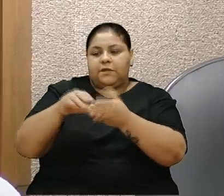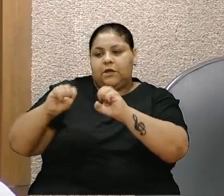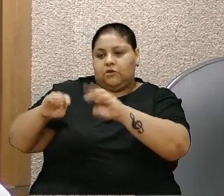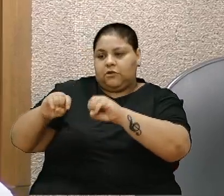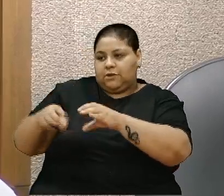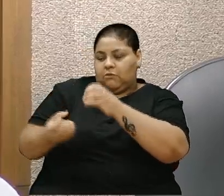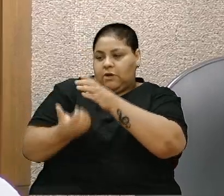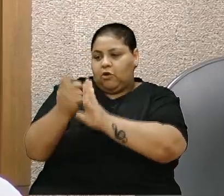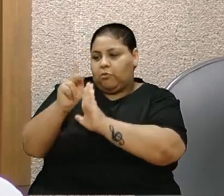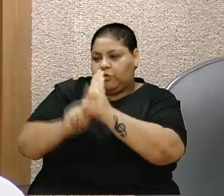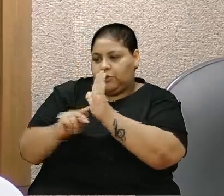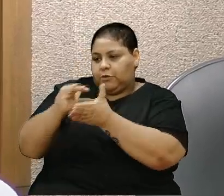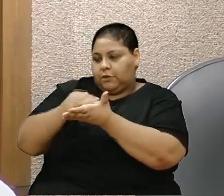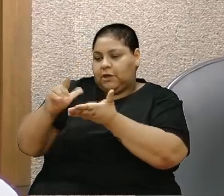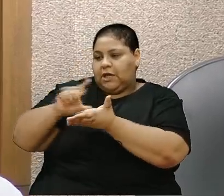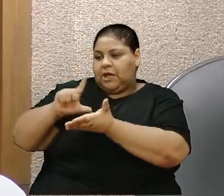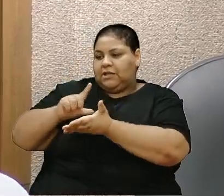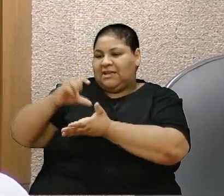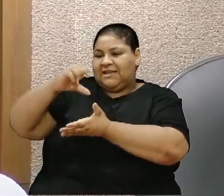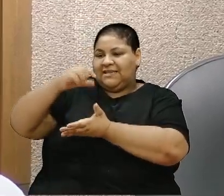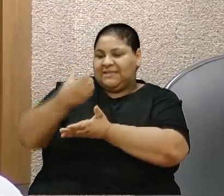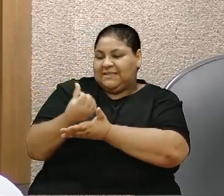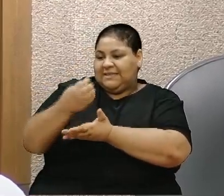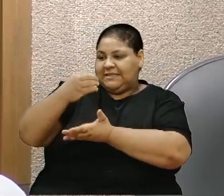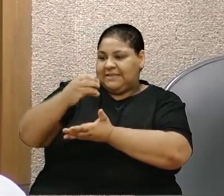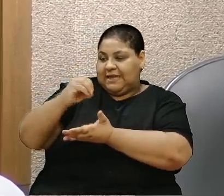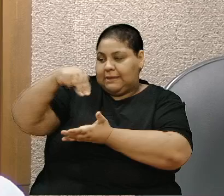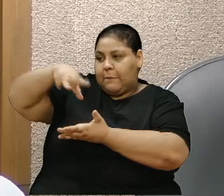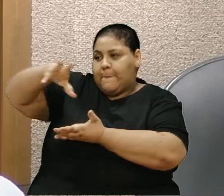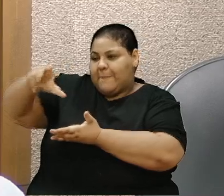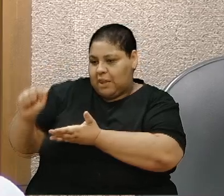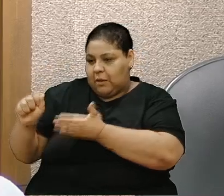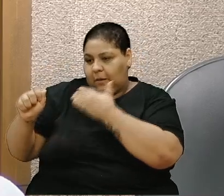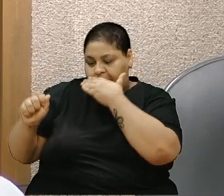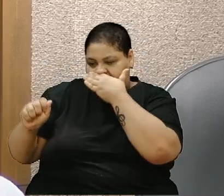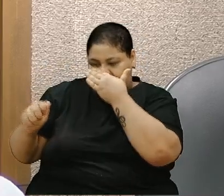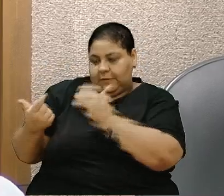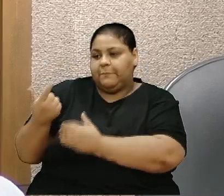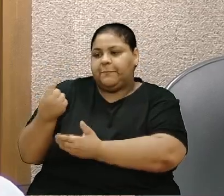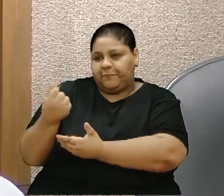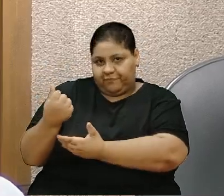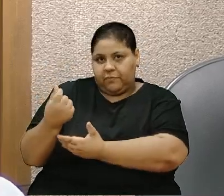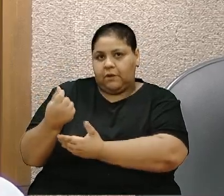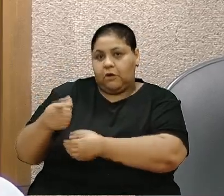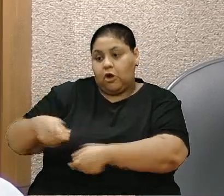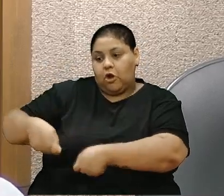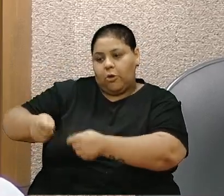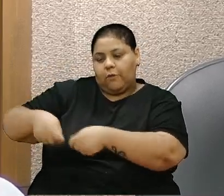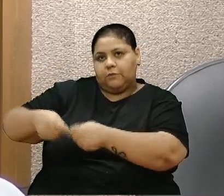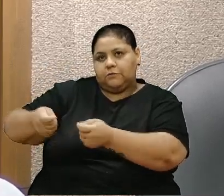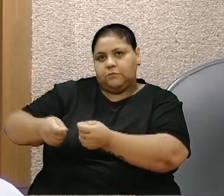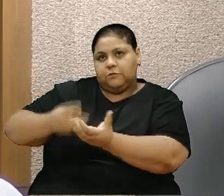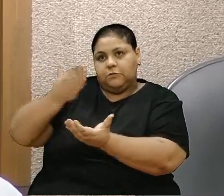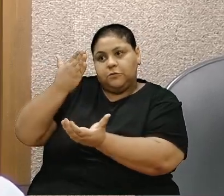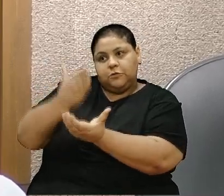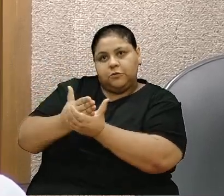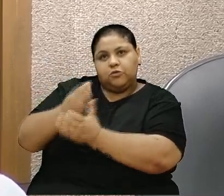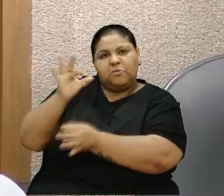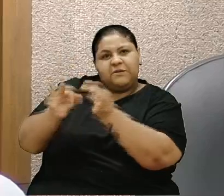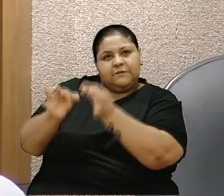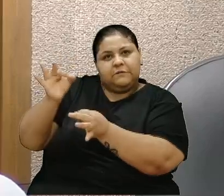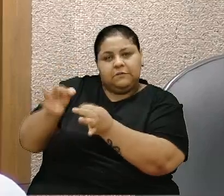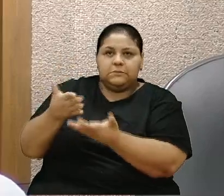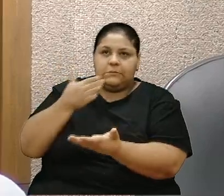secretaria. Aí tu tem 60 milhões de valores que vão ser gastos com processos